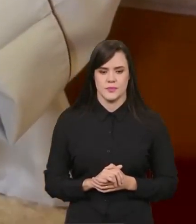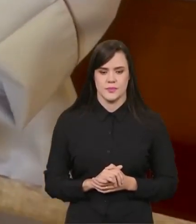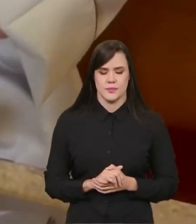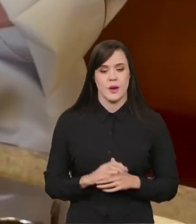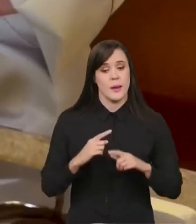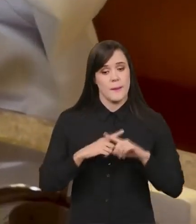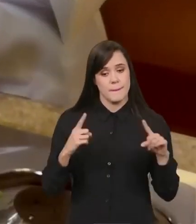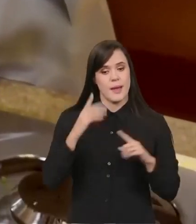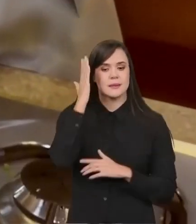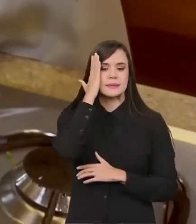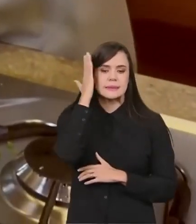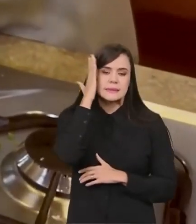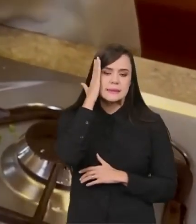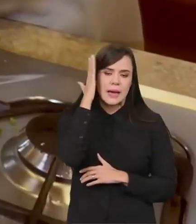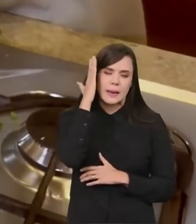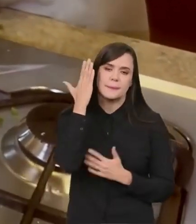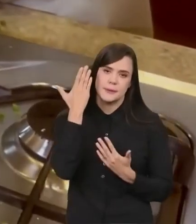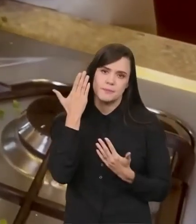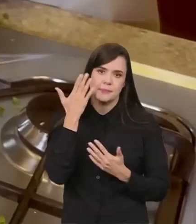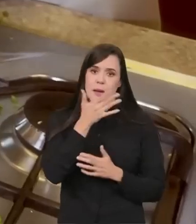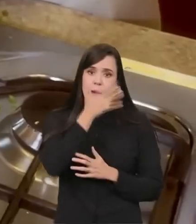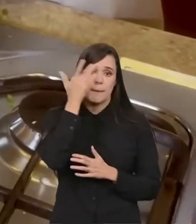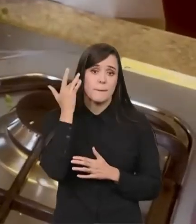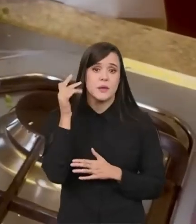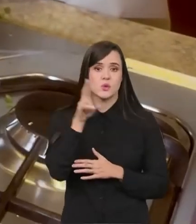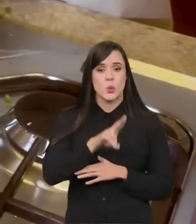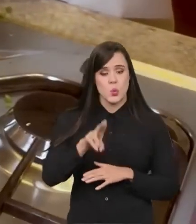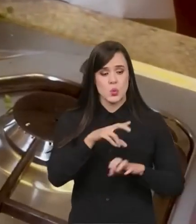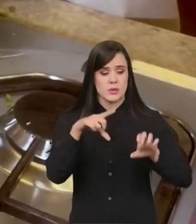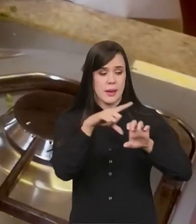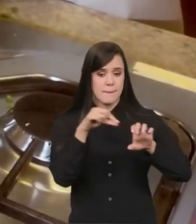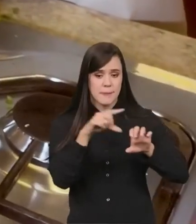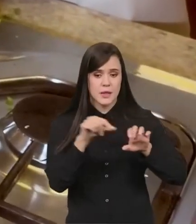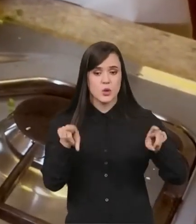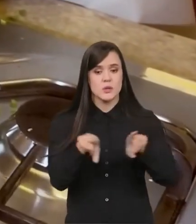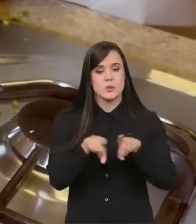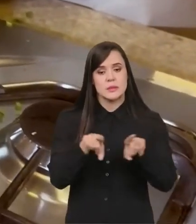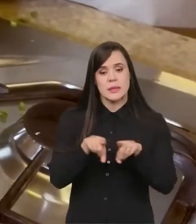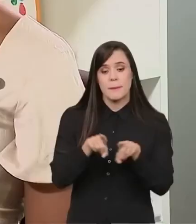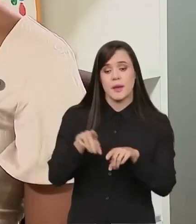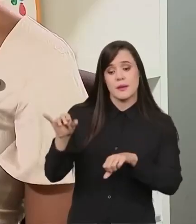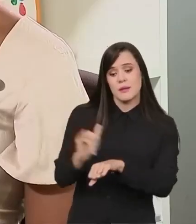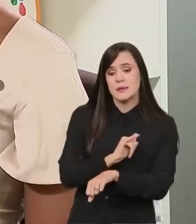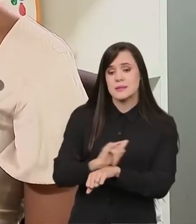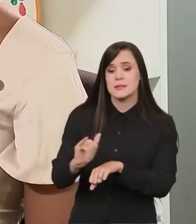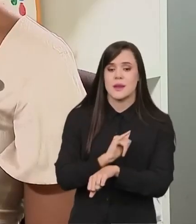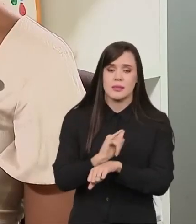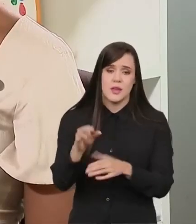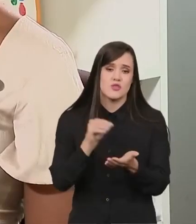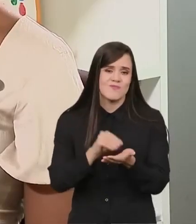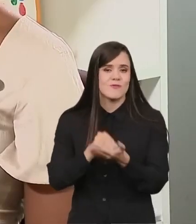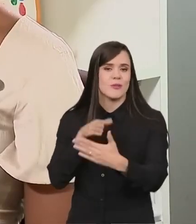Mas a gente sabe que muitas pessoas usam o empreendedorismo também como alternativa para essa falta